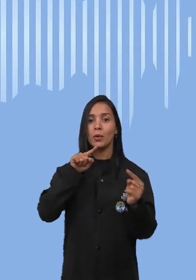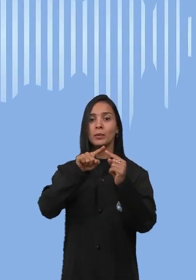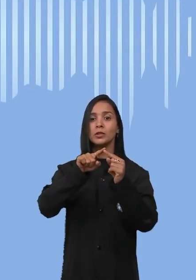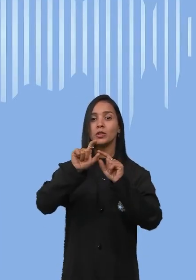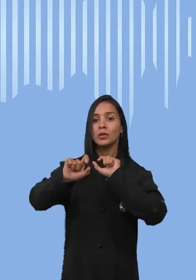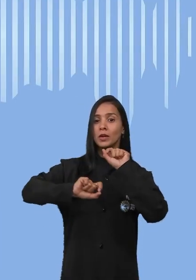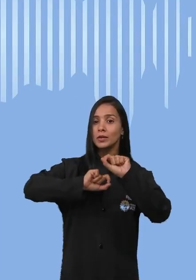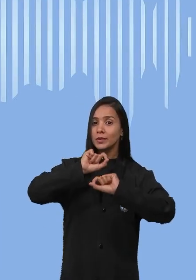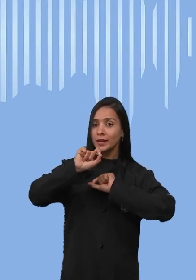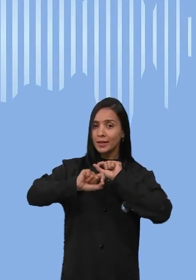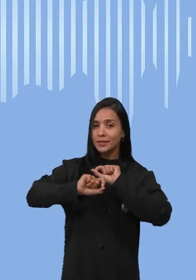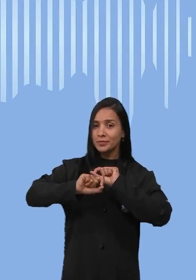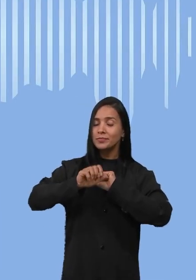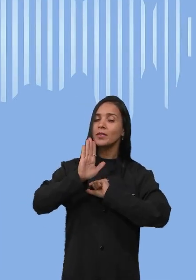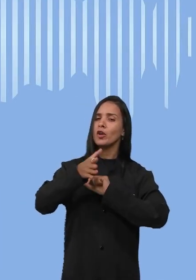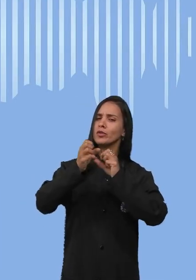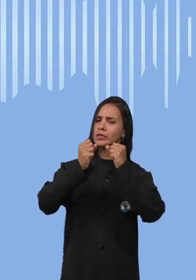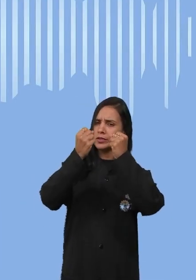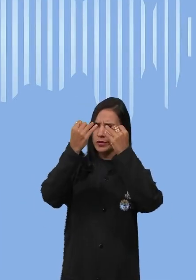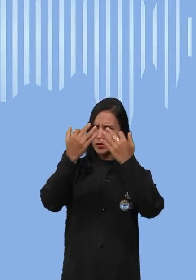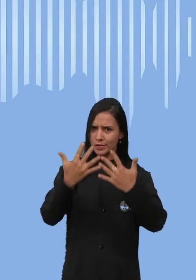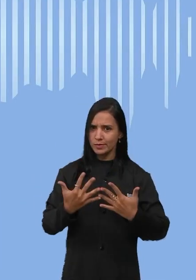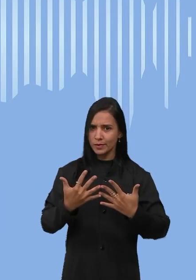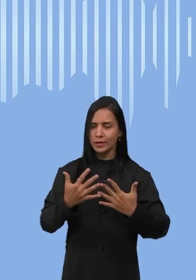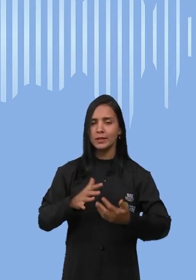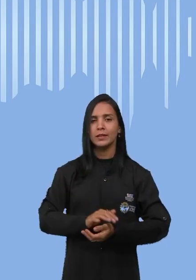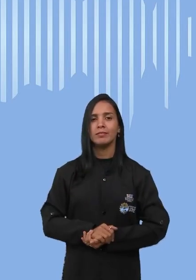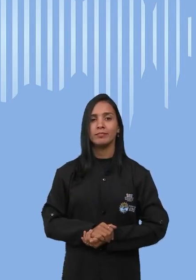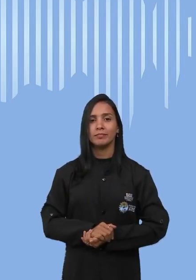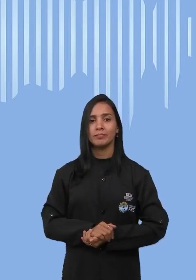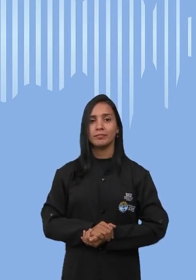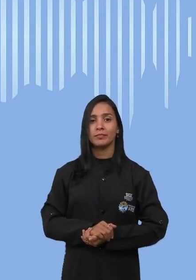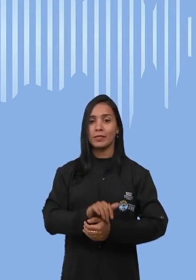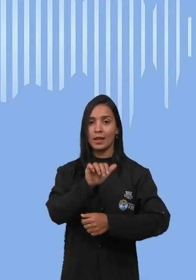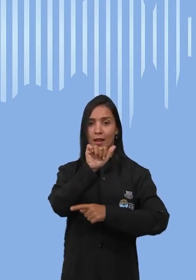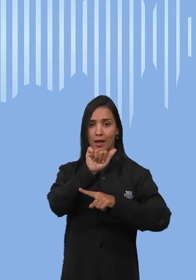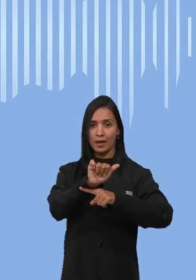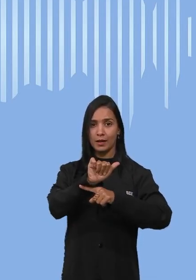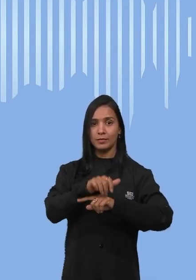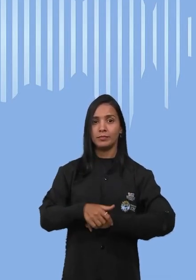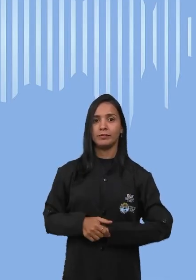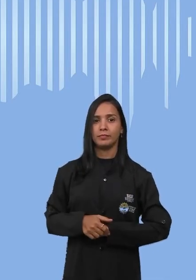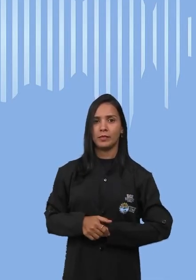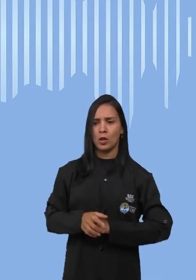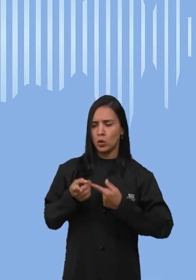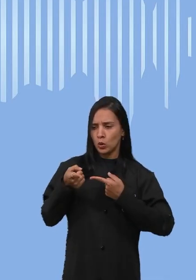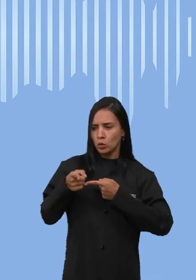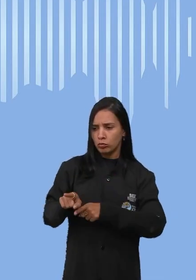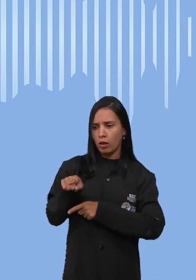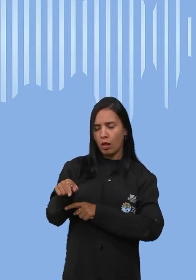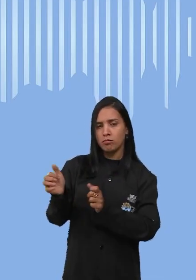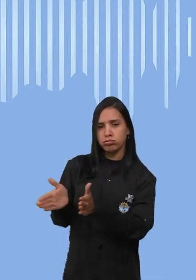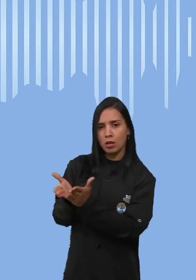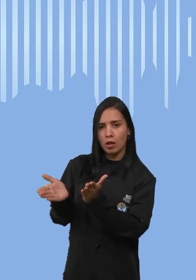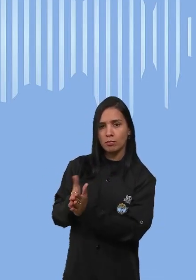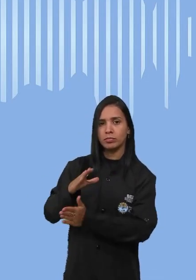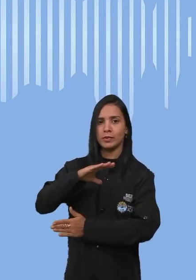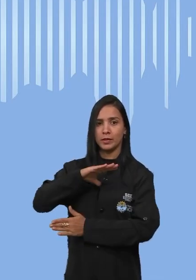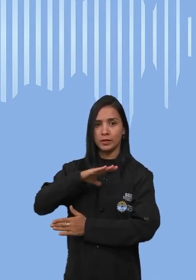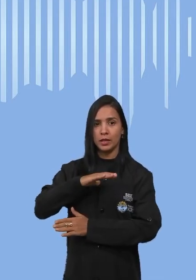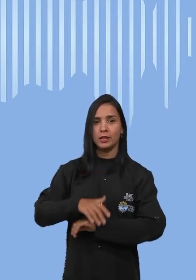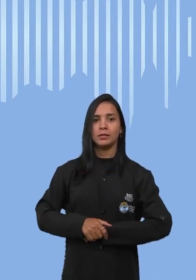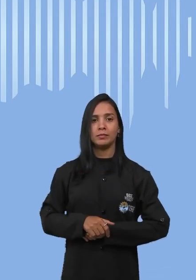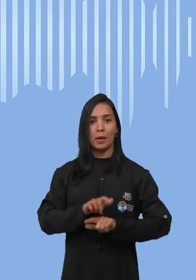Veja bem, que nós falamos lá no início da nossa aula. Letra A, denunciar a miséria nas cidades. Letra